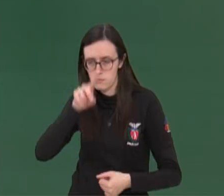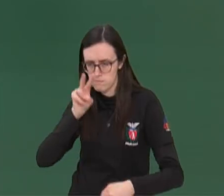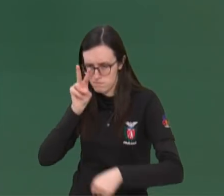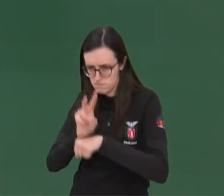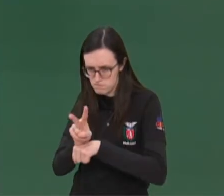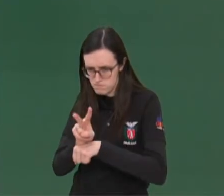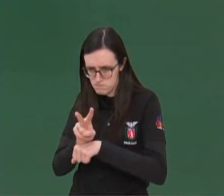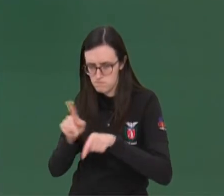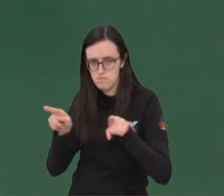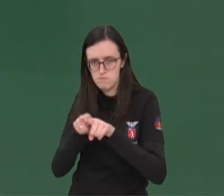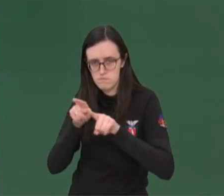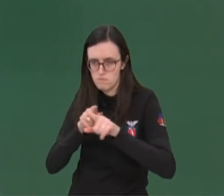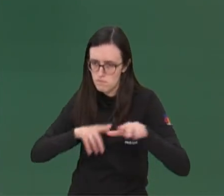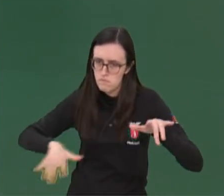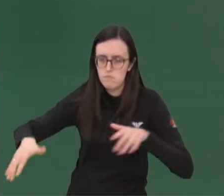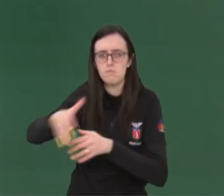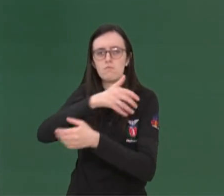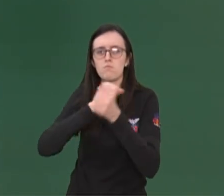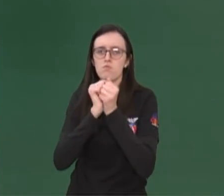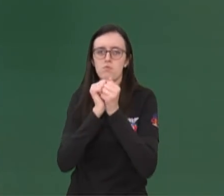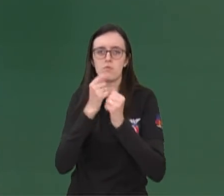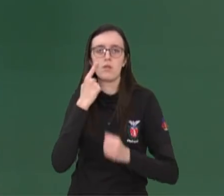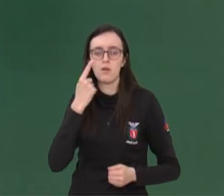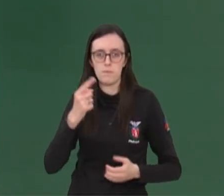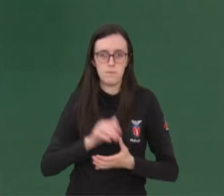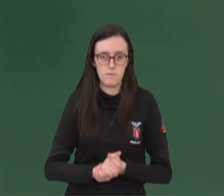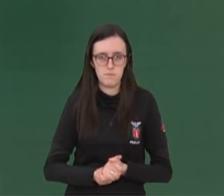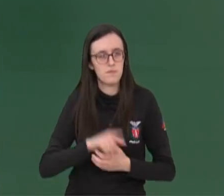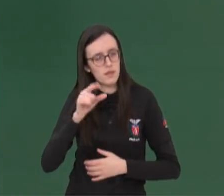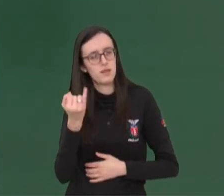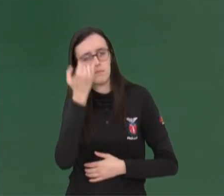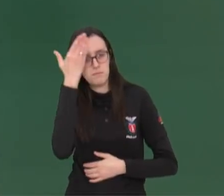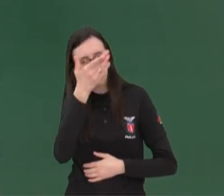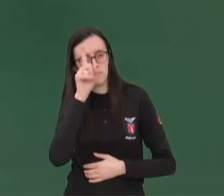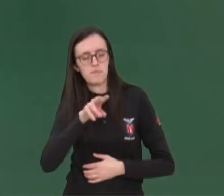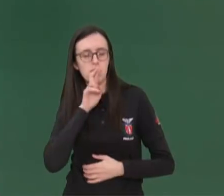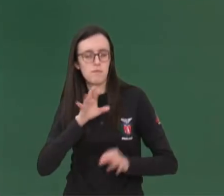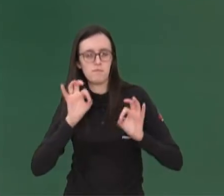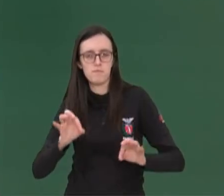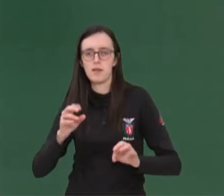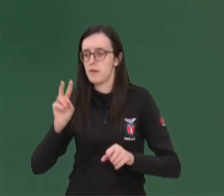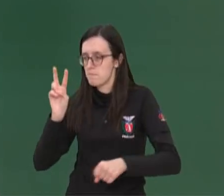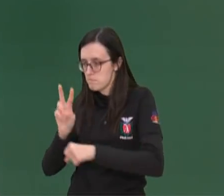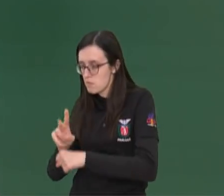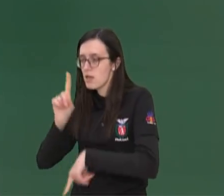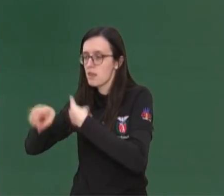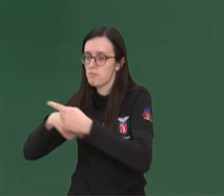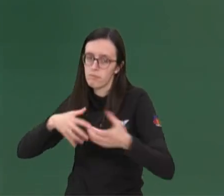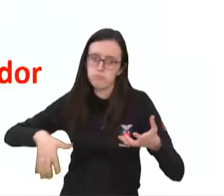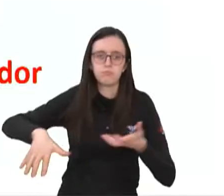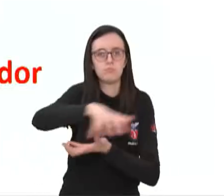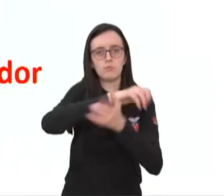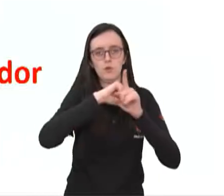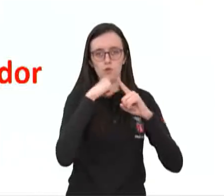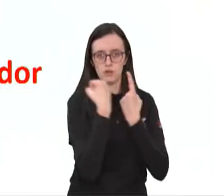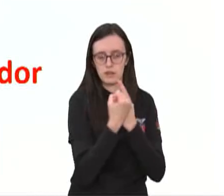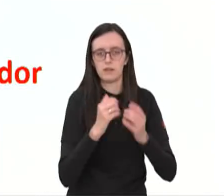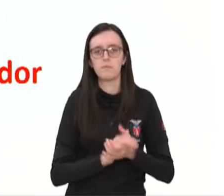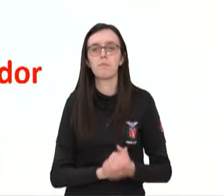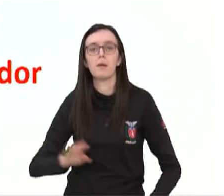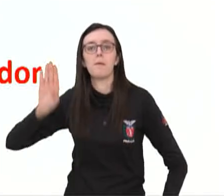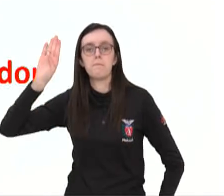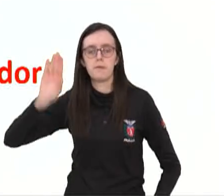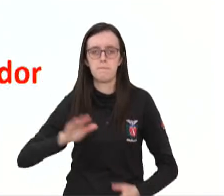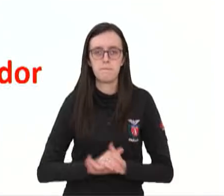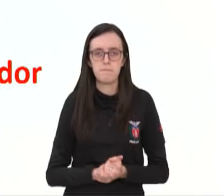Proteger e integrar. Olha aí a resposta. Proteger e integrar os indígenas à sociedade. Letra B. Como